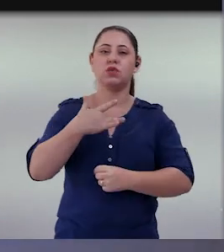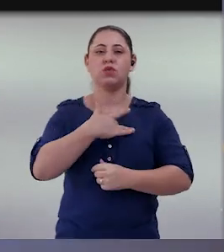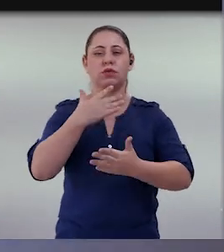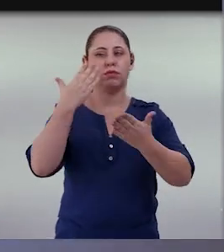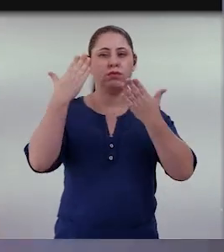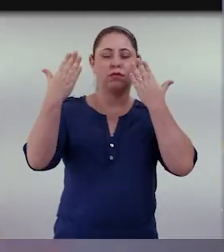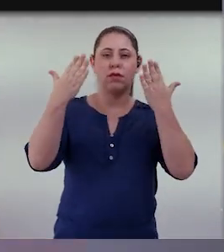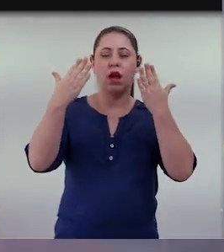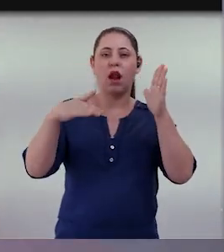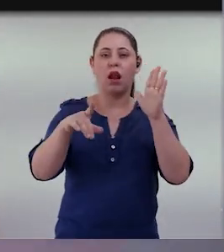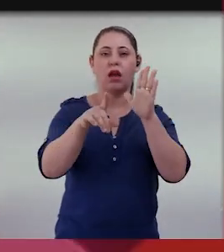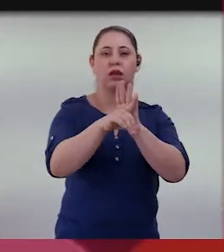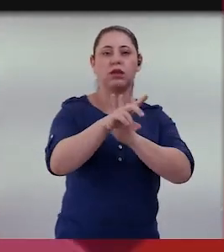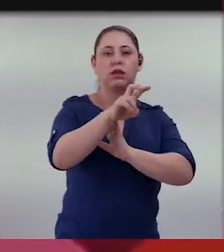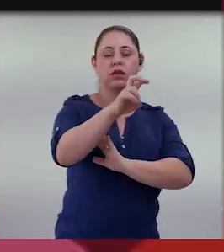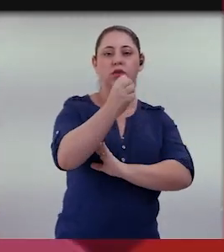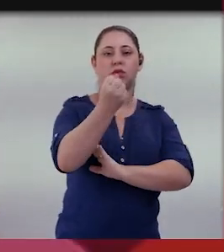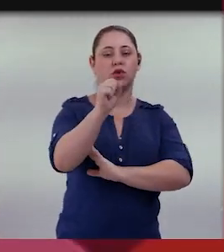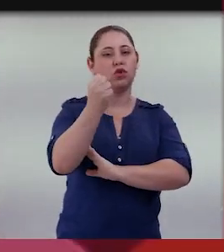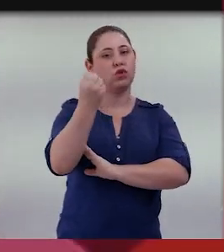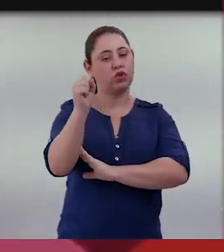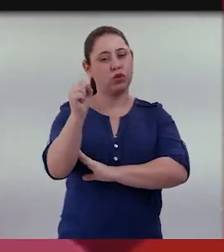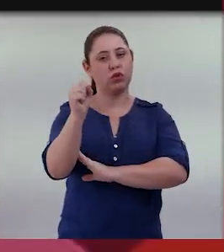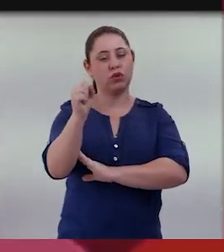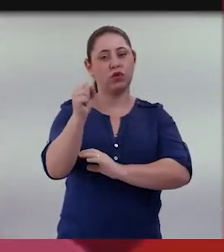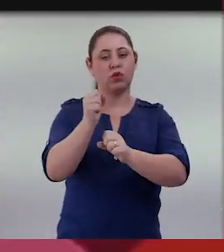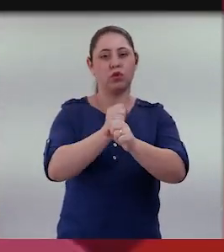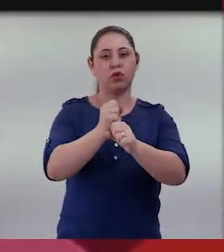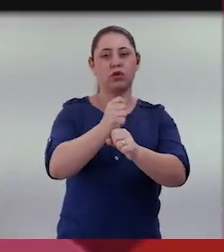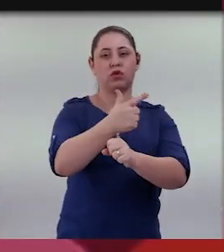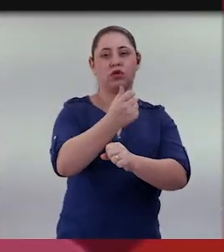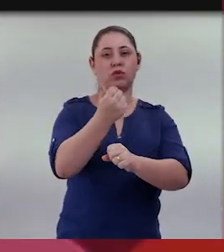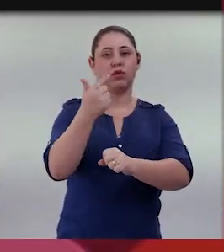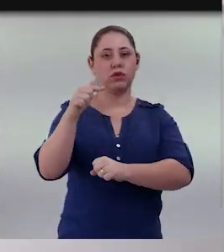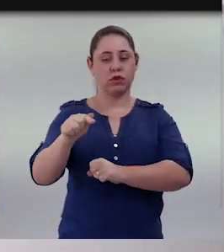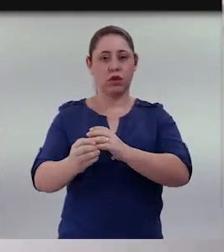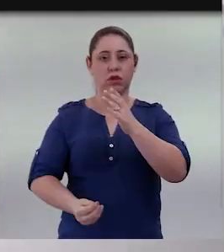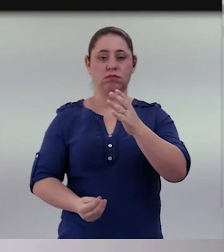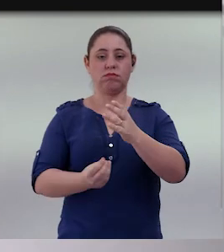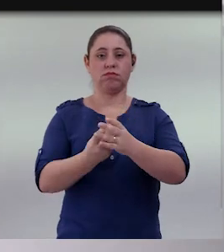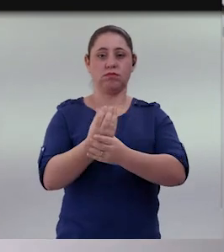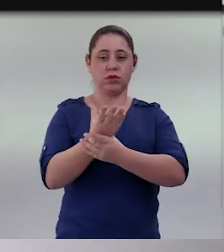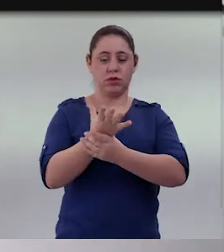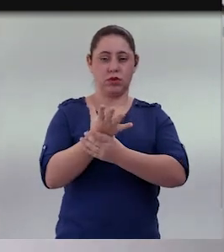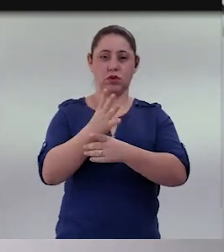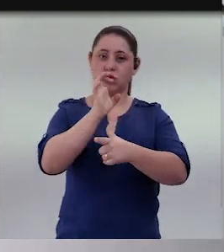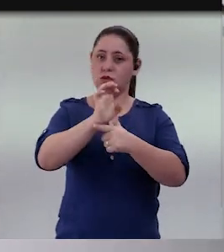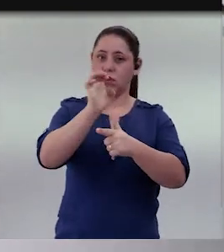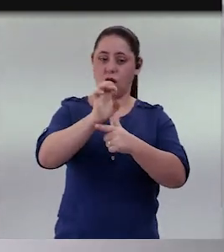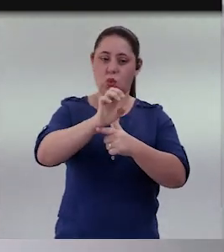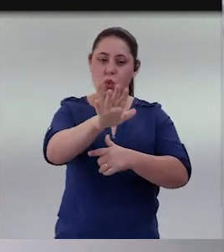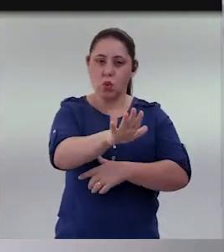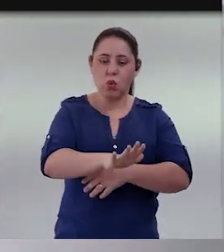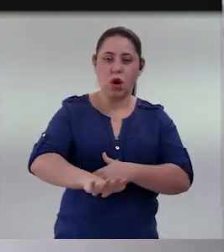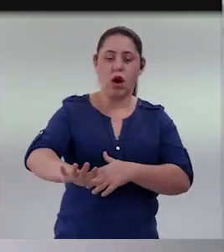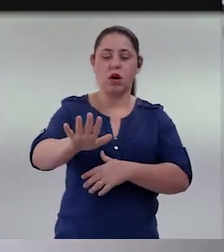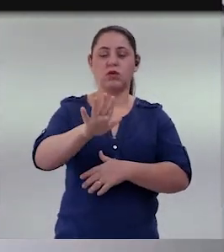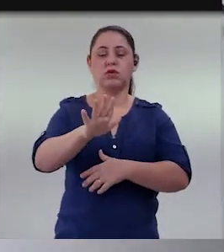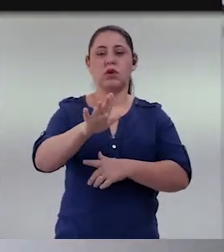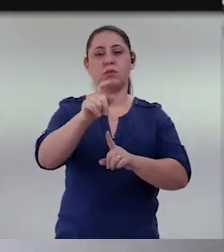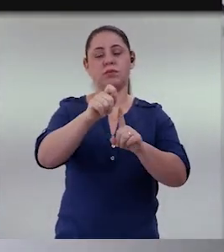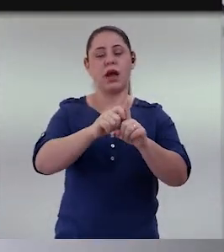sobre saúde mental. A lei de número 5.088 de 2017 instituiu em